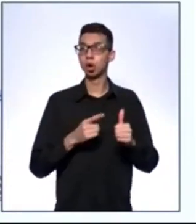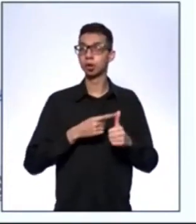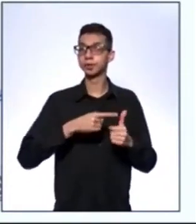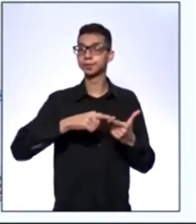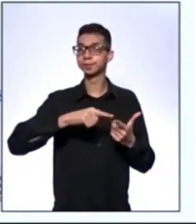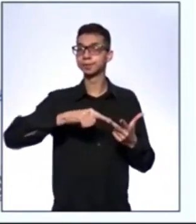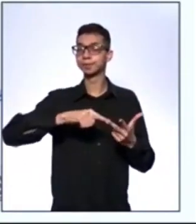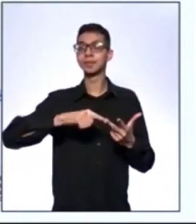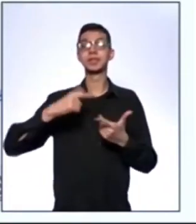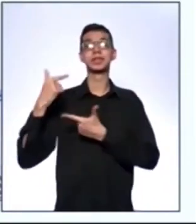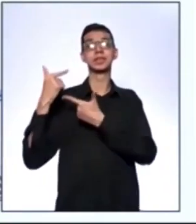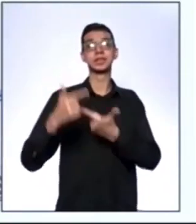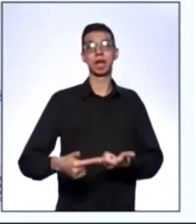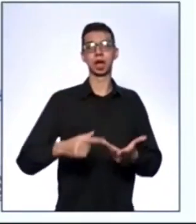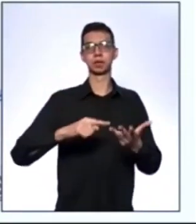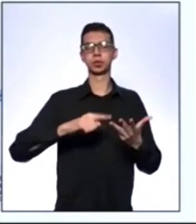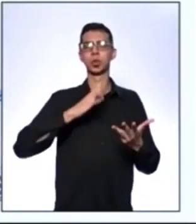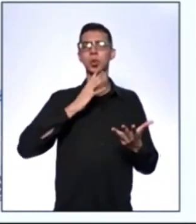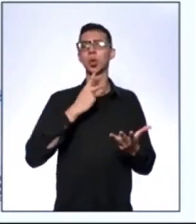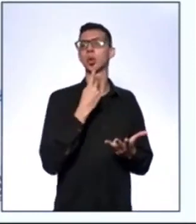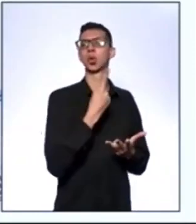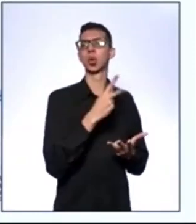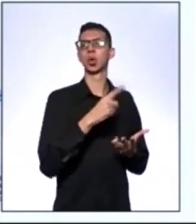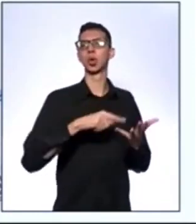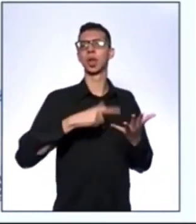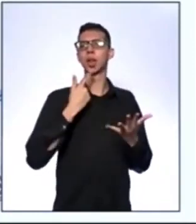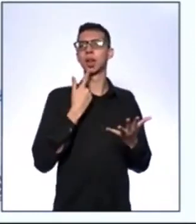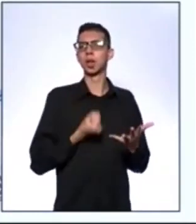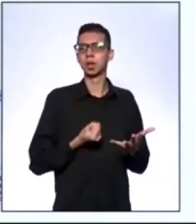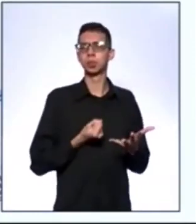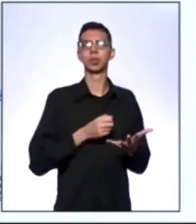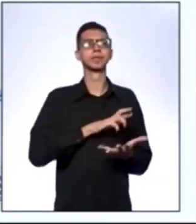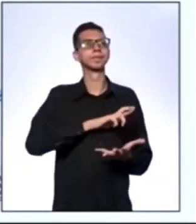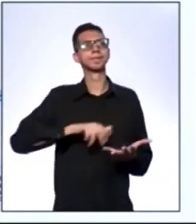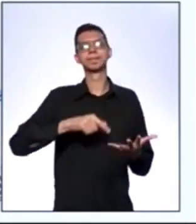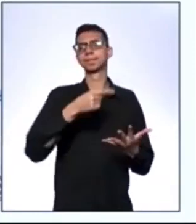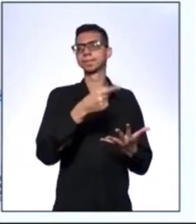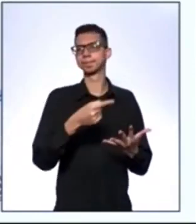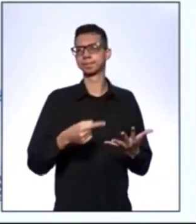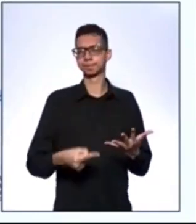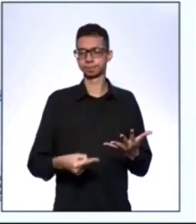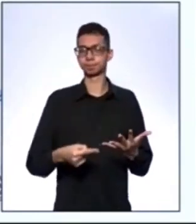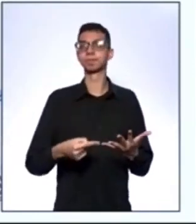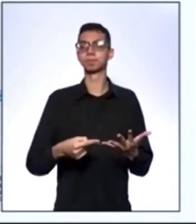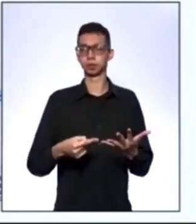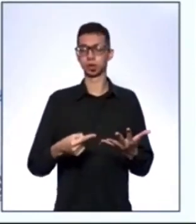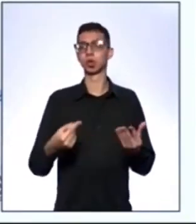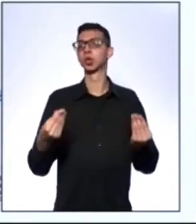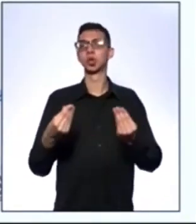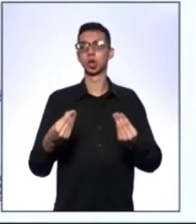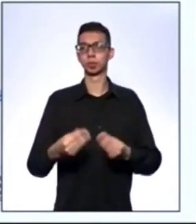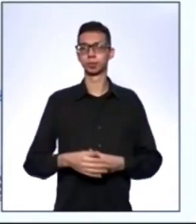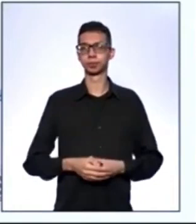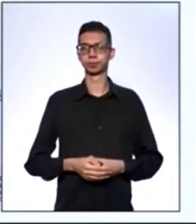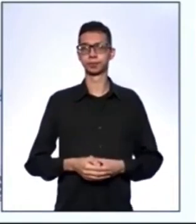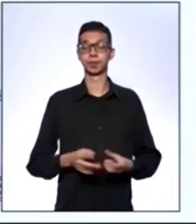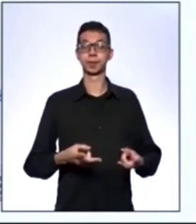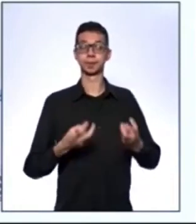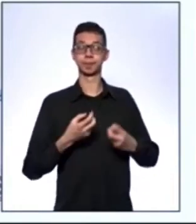línguas, nas festas e em diversos outros aspectos e manifestações transmitidas oral